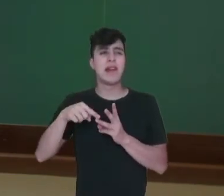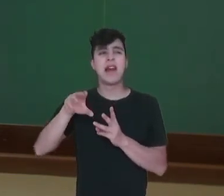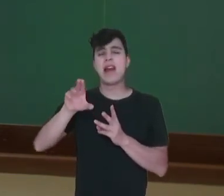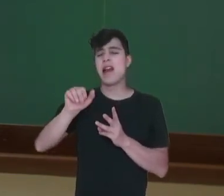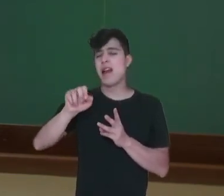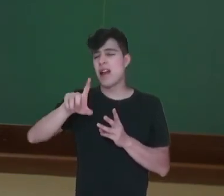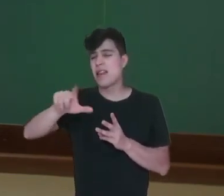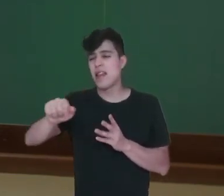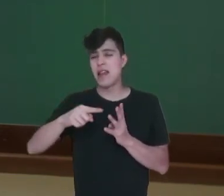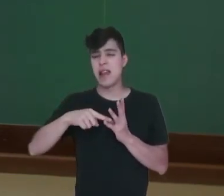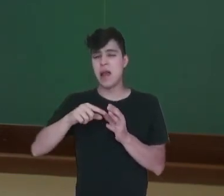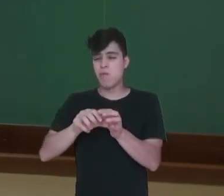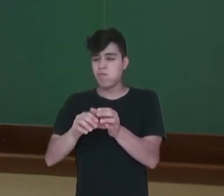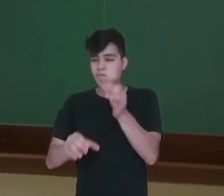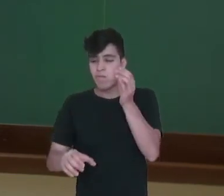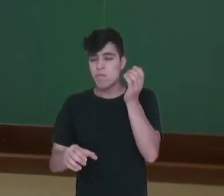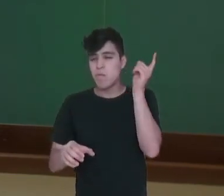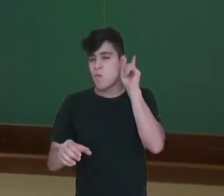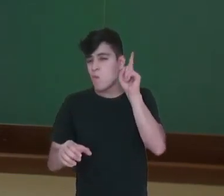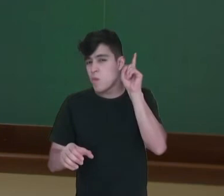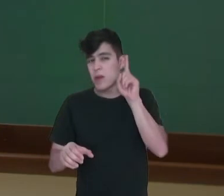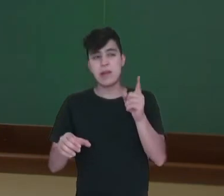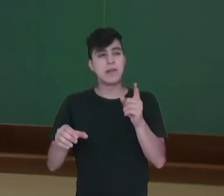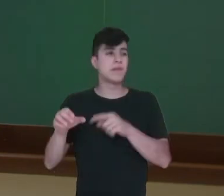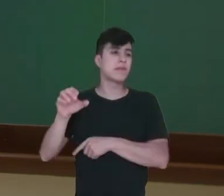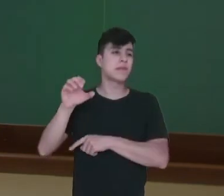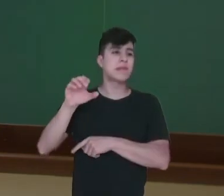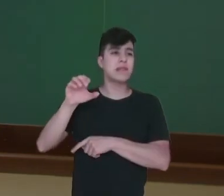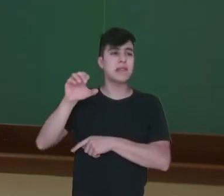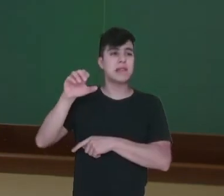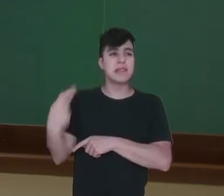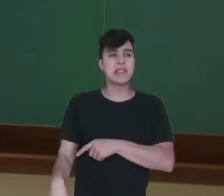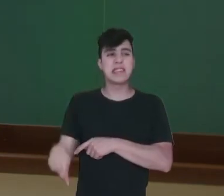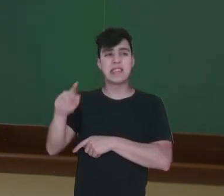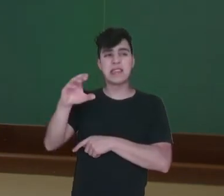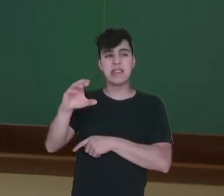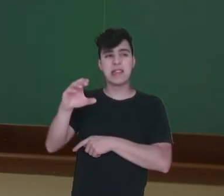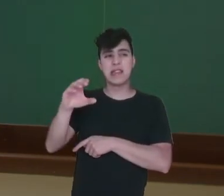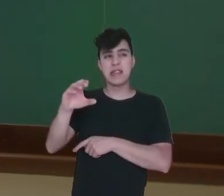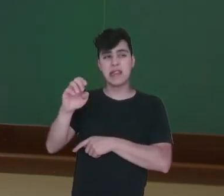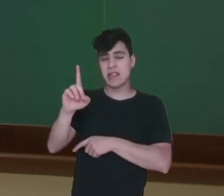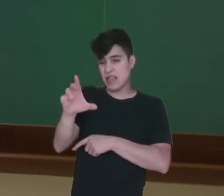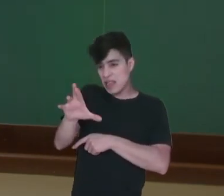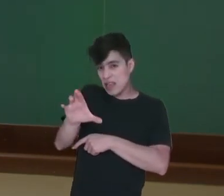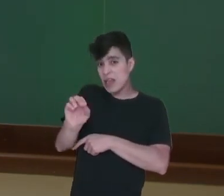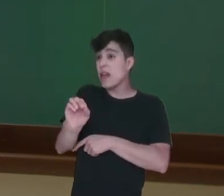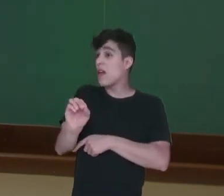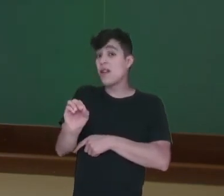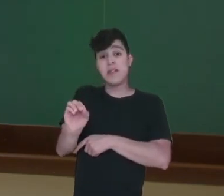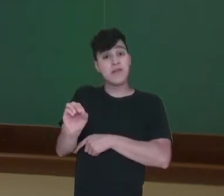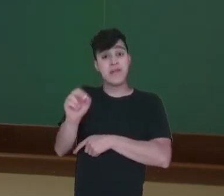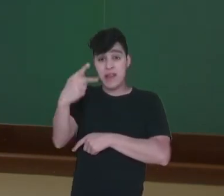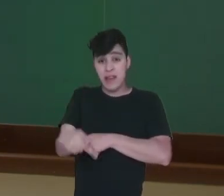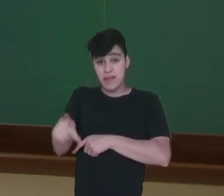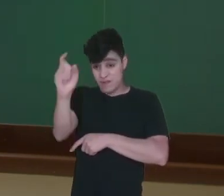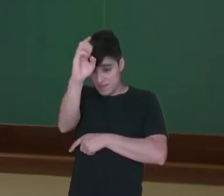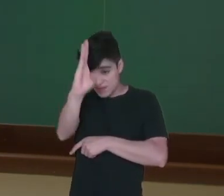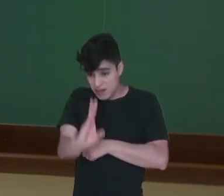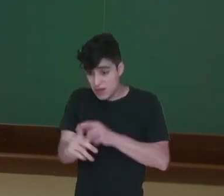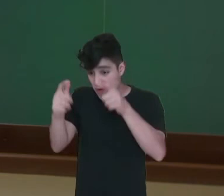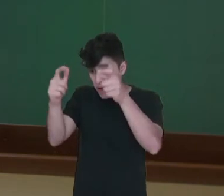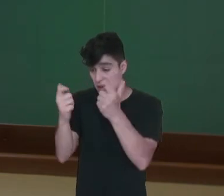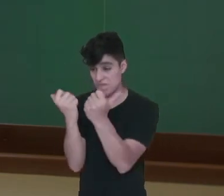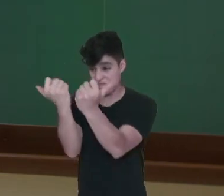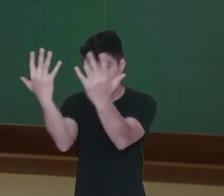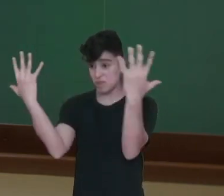o palmiteiro, o cedro, que são espécies características dessa formação vegetal do Brasil, da Floresta Atlântica,